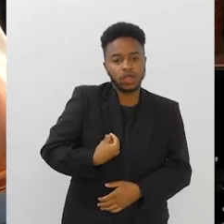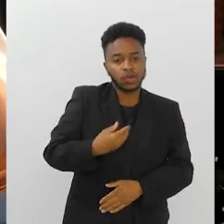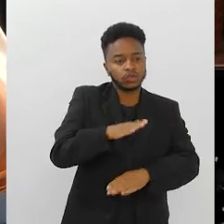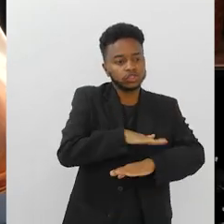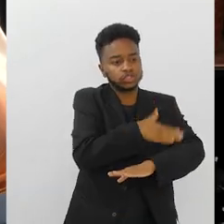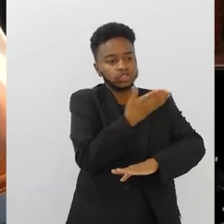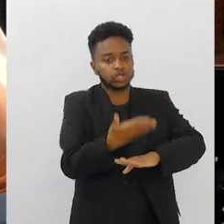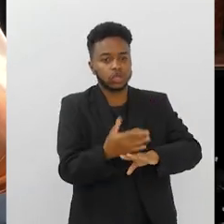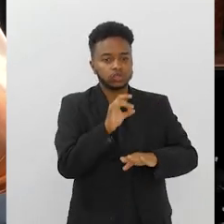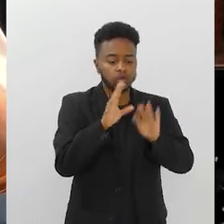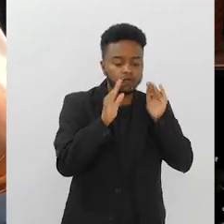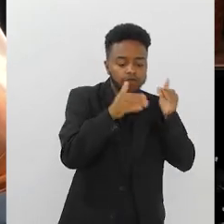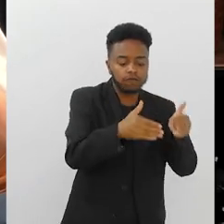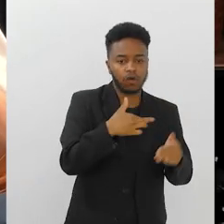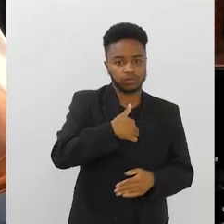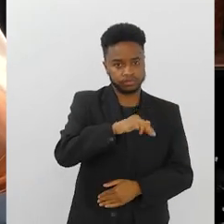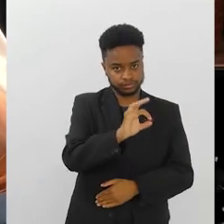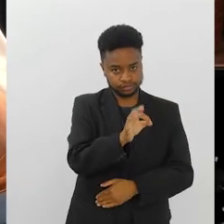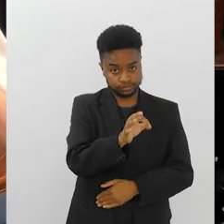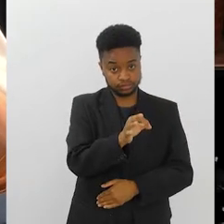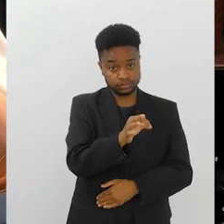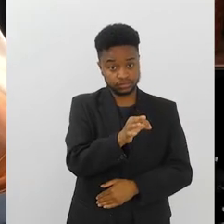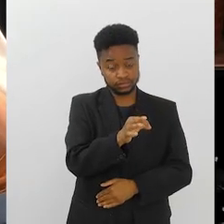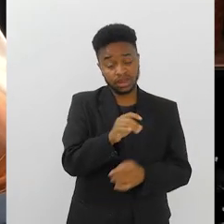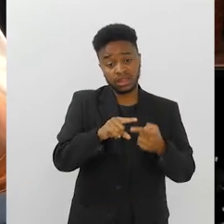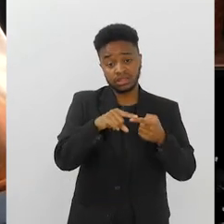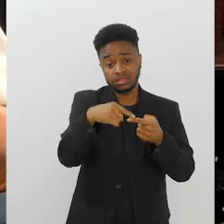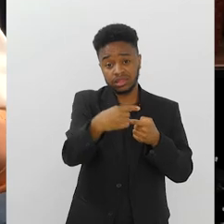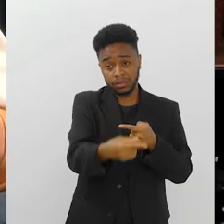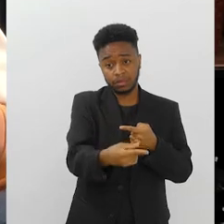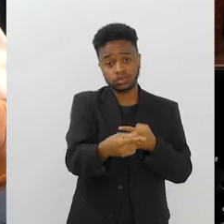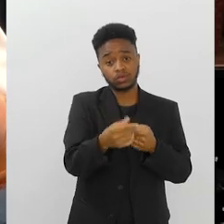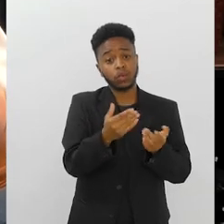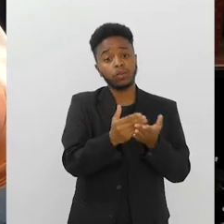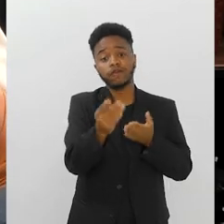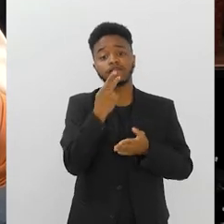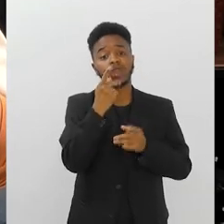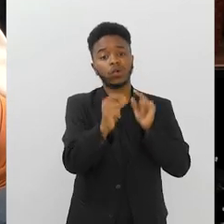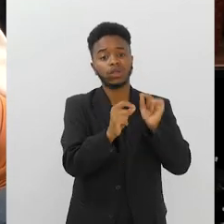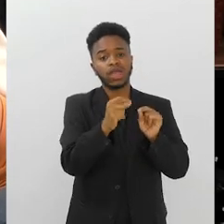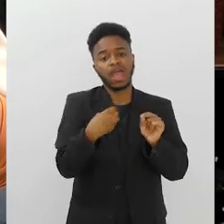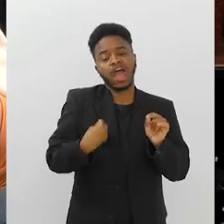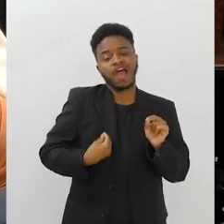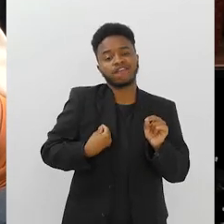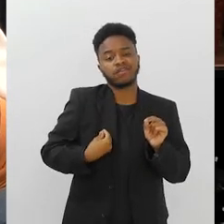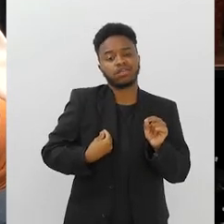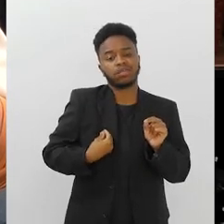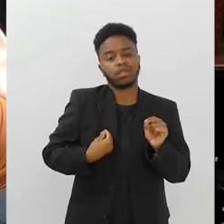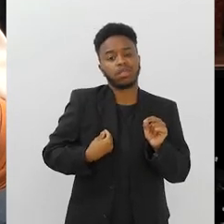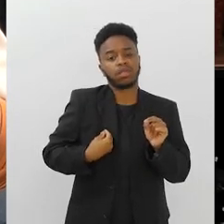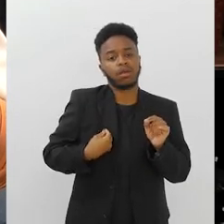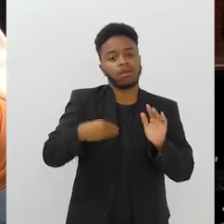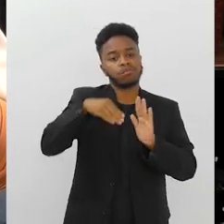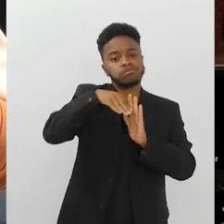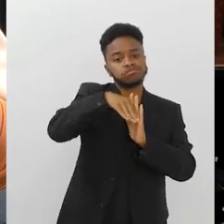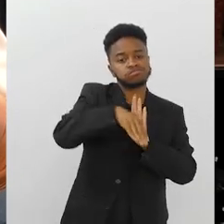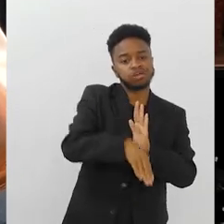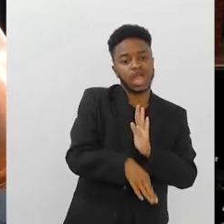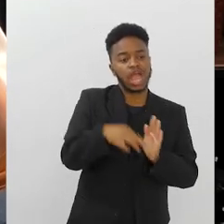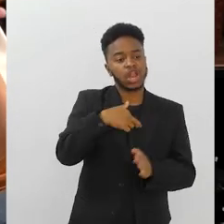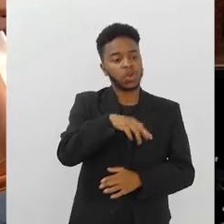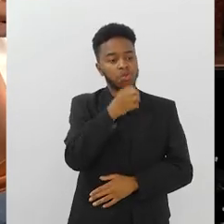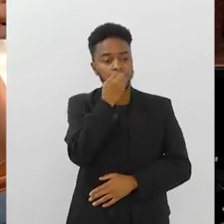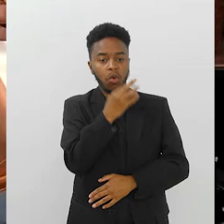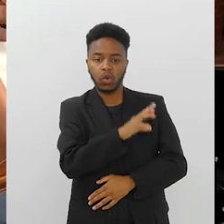viver 24 horas só para a religião aí daqui a pouco ela começa a dizer que a vida tá indo para trás que